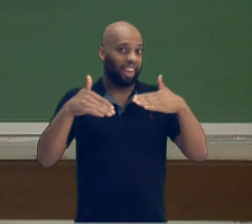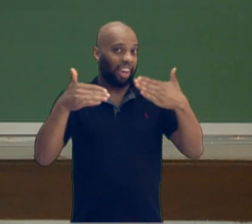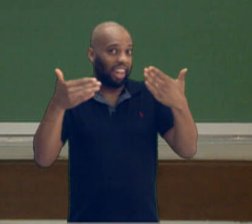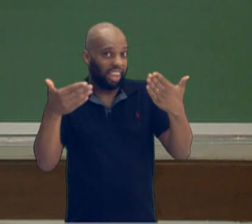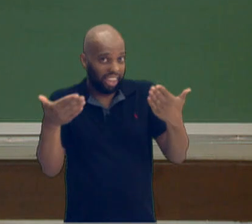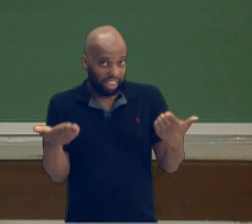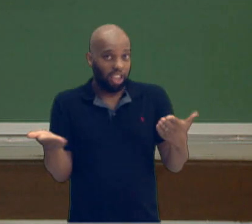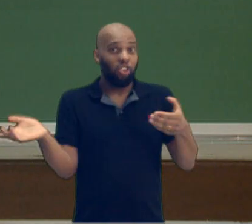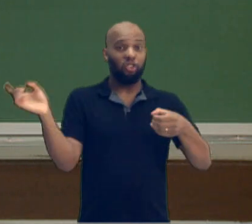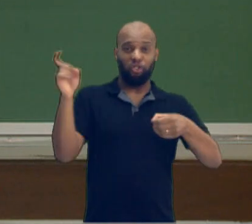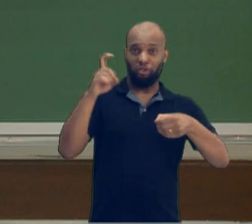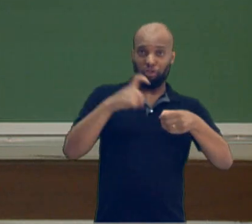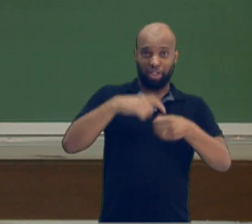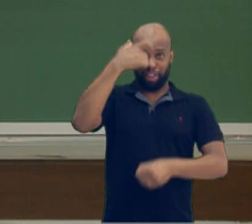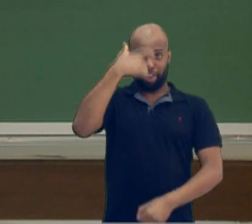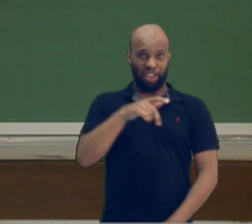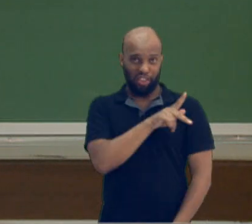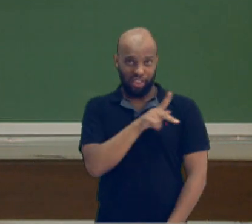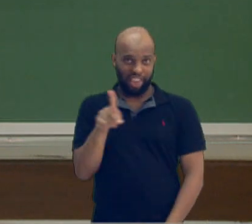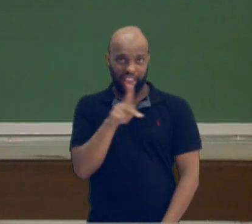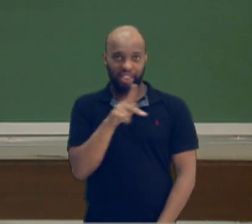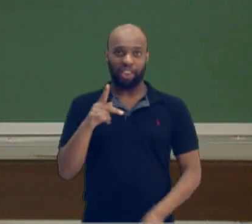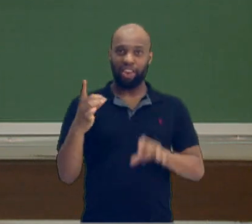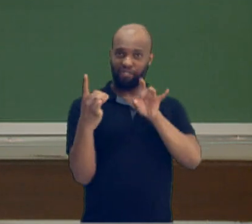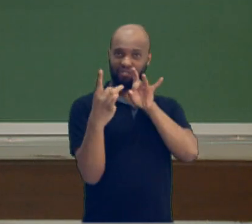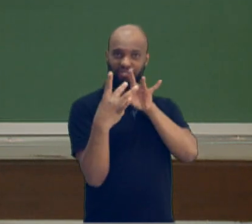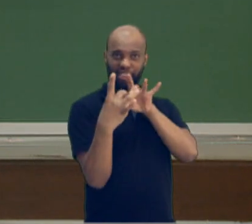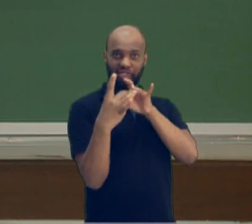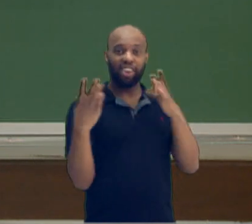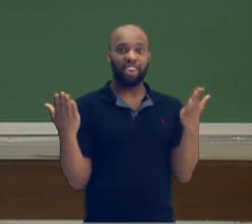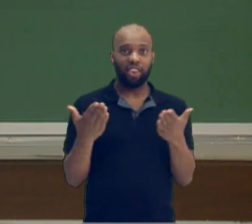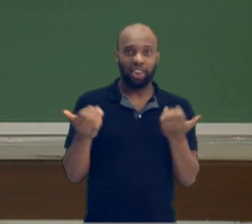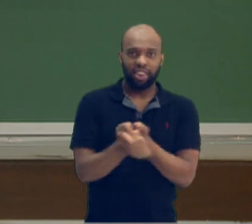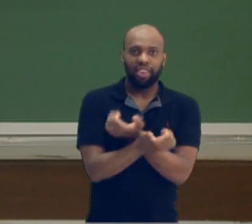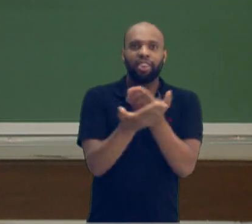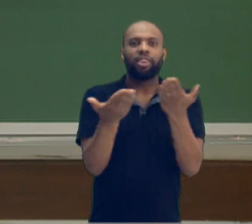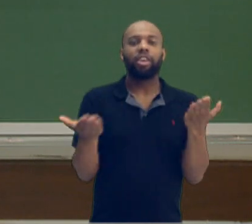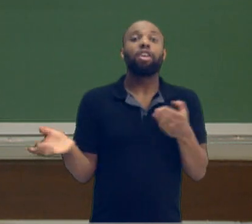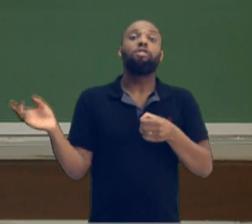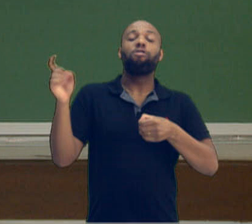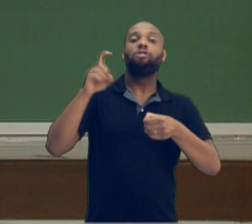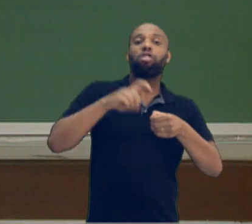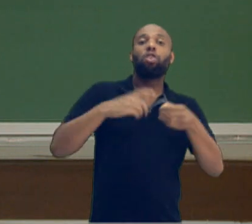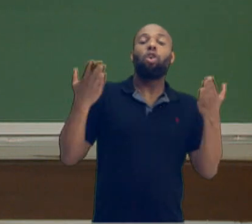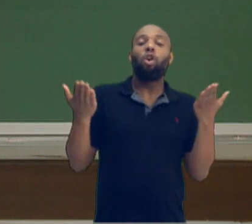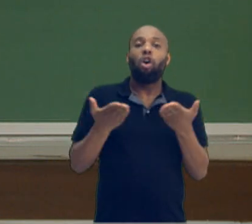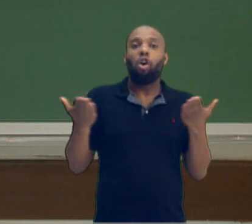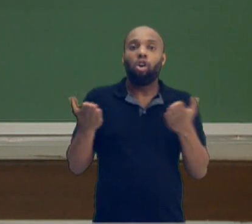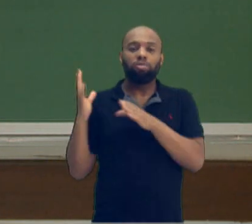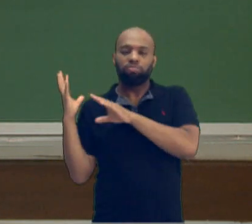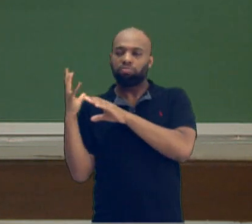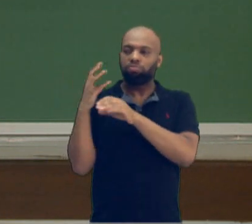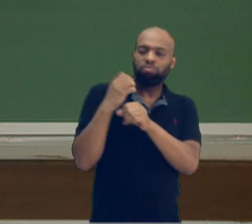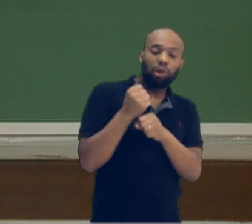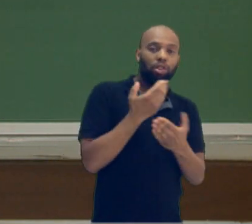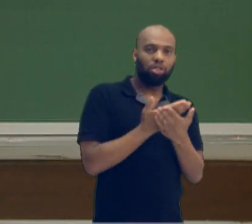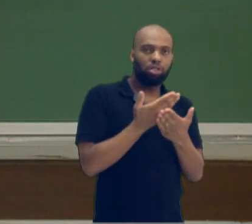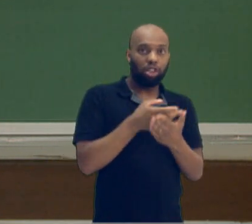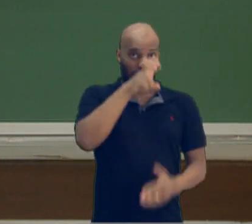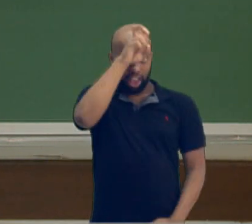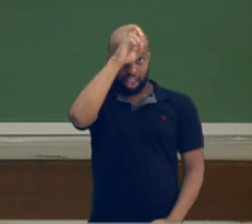Pessoal, né, voltei aqui para dar um feedback para vocês, né? Então vamos lá, recapitulando. Hoje a gente viu, né, a arte no Egito,